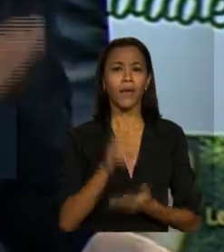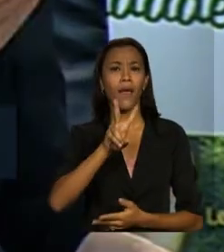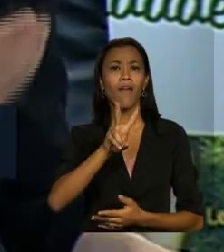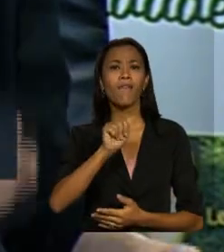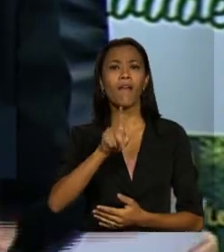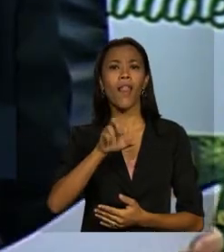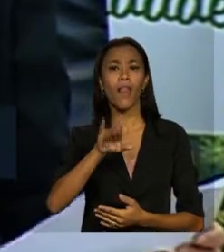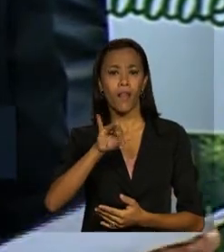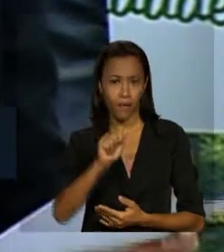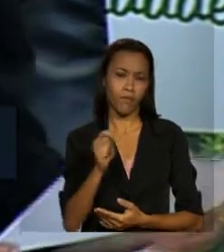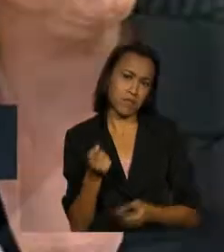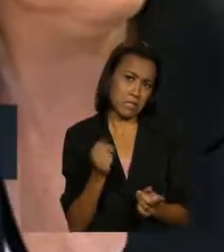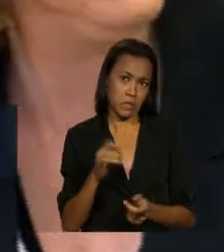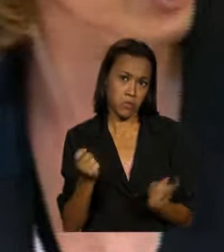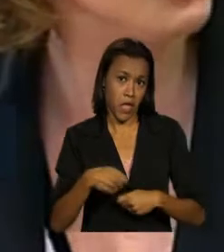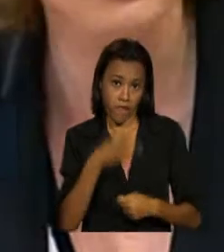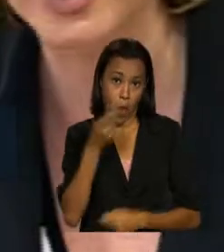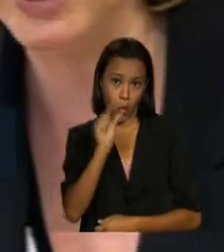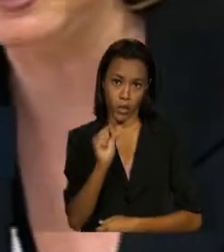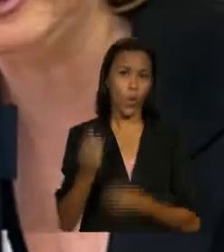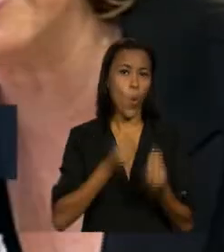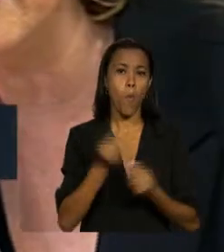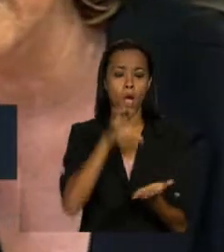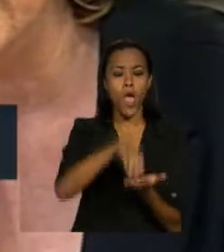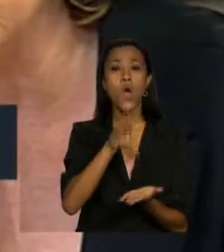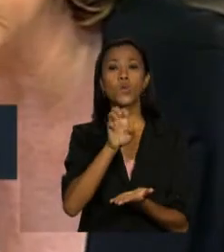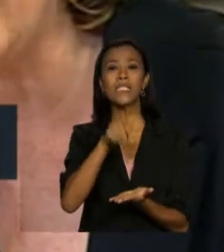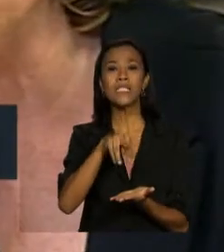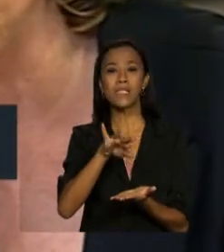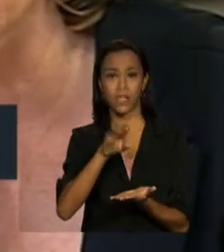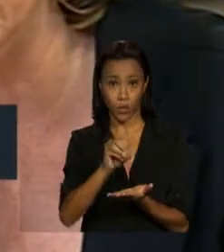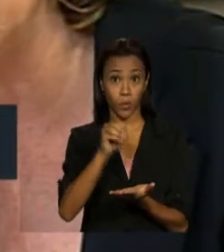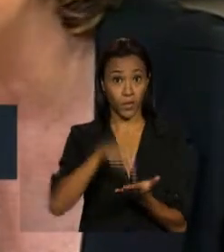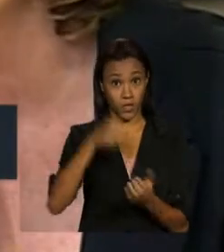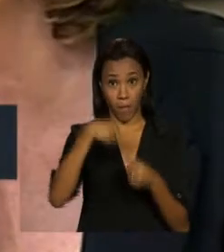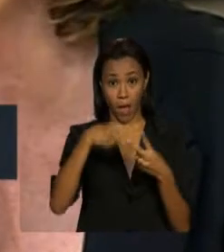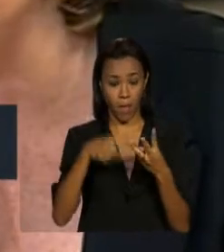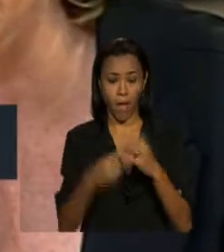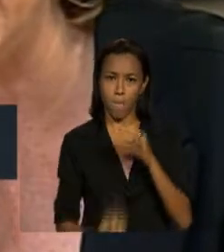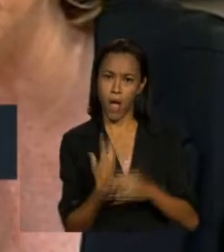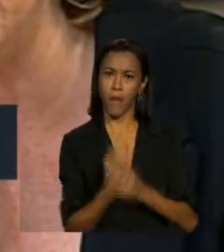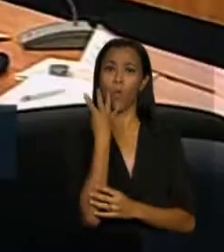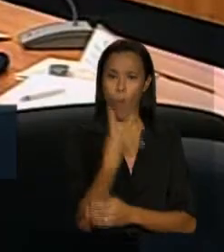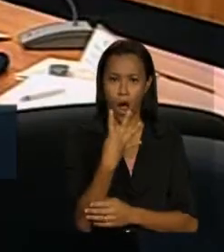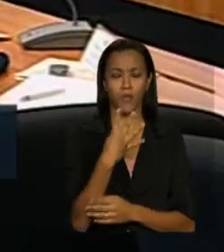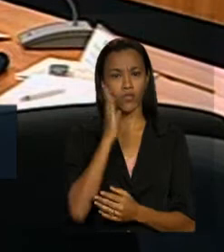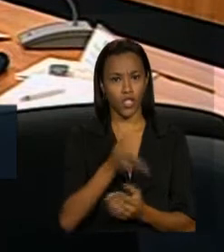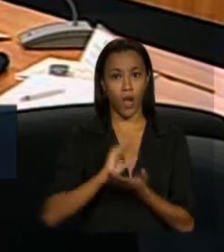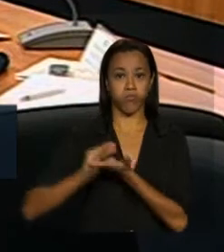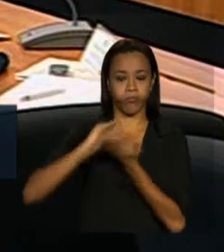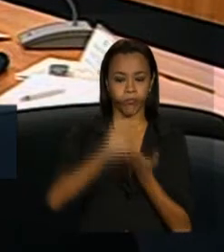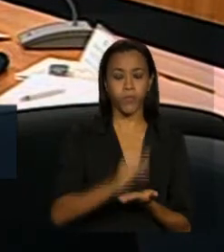se ela puder, neste momento, falar um pouquinho sobre o centro de referência, esses 4 pioneiros centros de referência financiados pelo